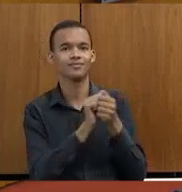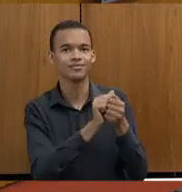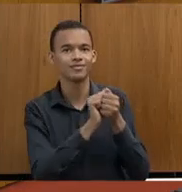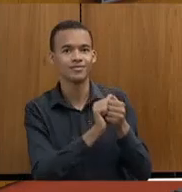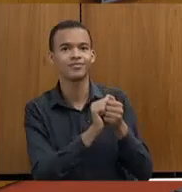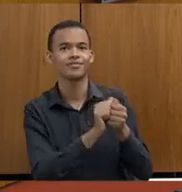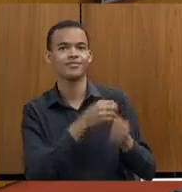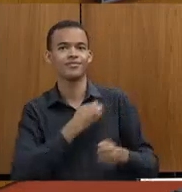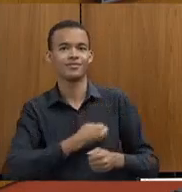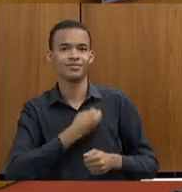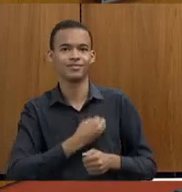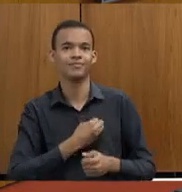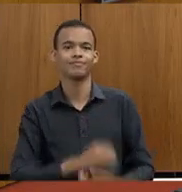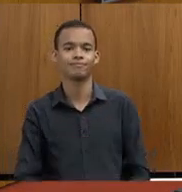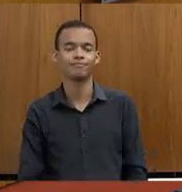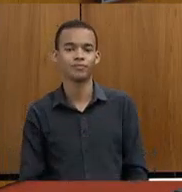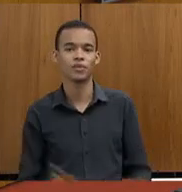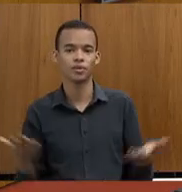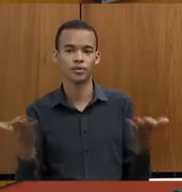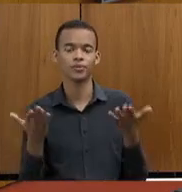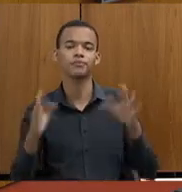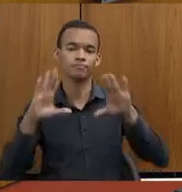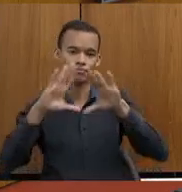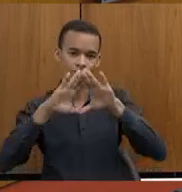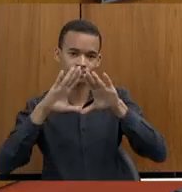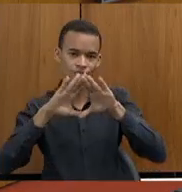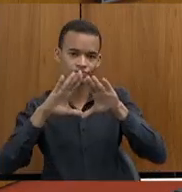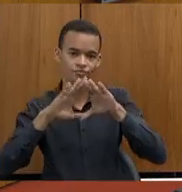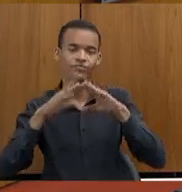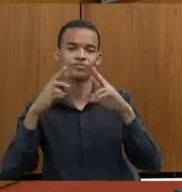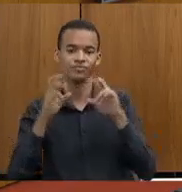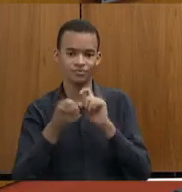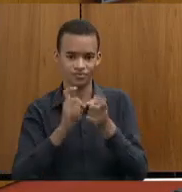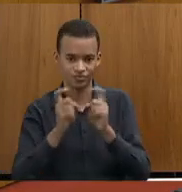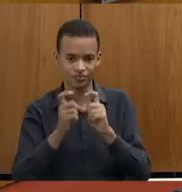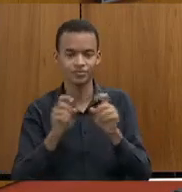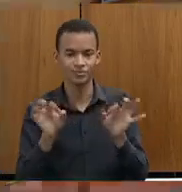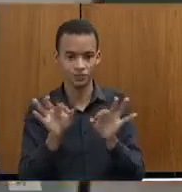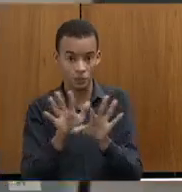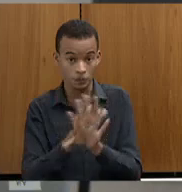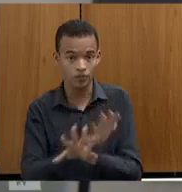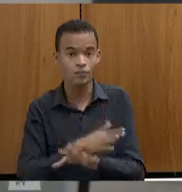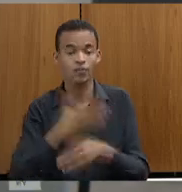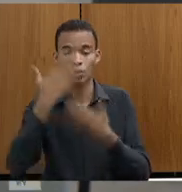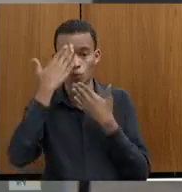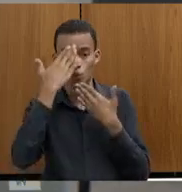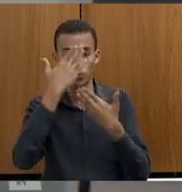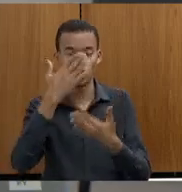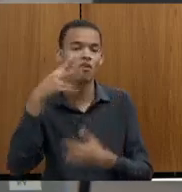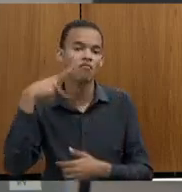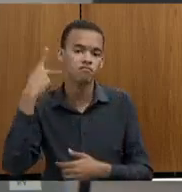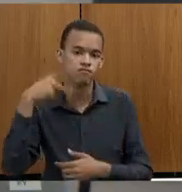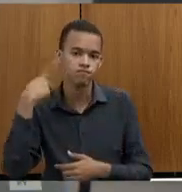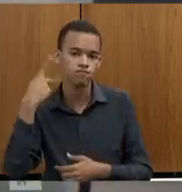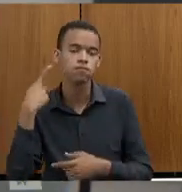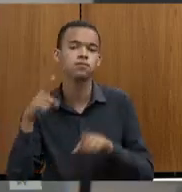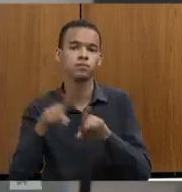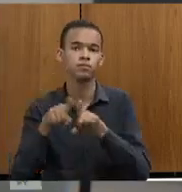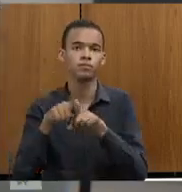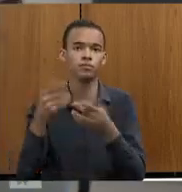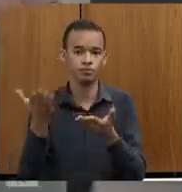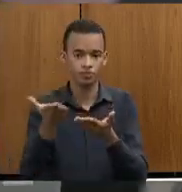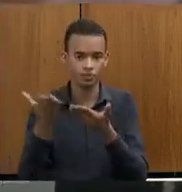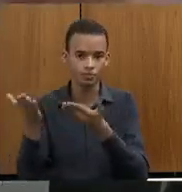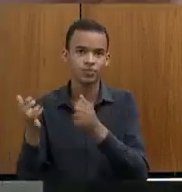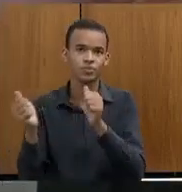cumprida a finalidade da reunião a presidência agradece a presença dos parlamentares e dos convidados determina a lavratura da